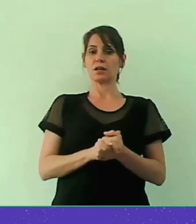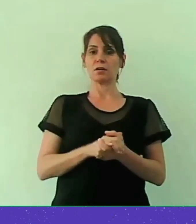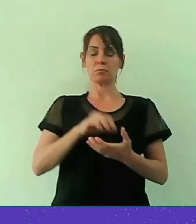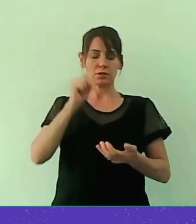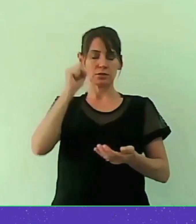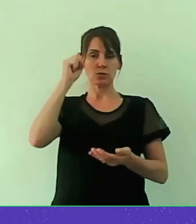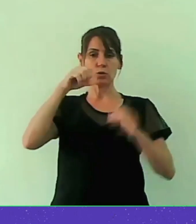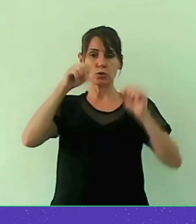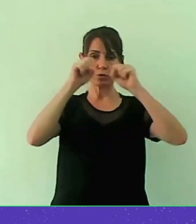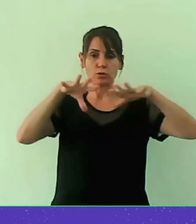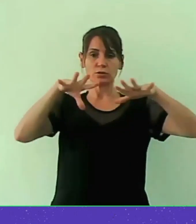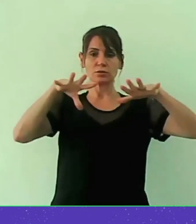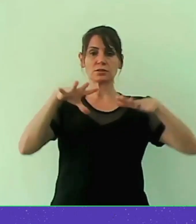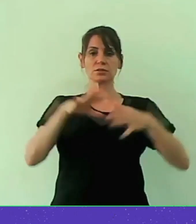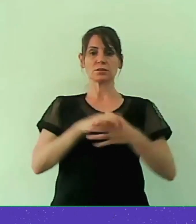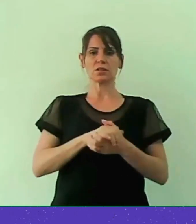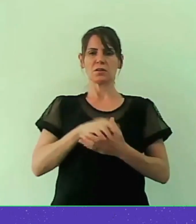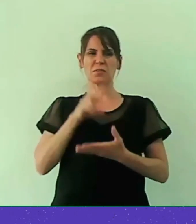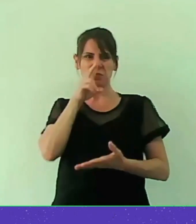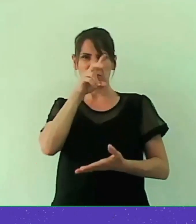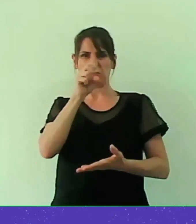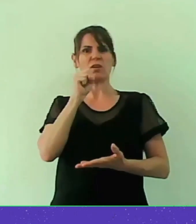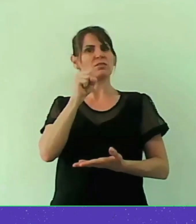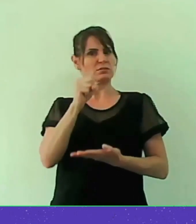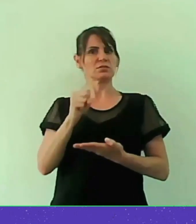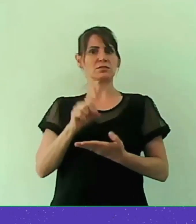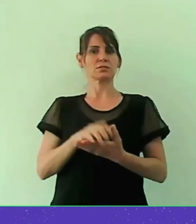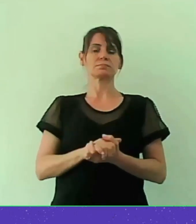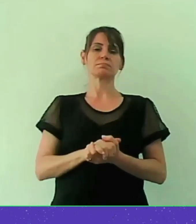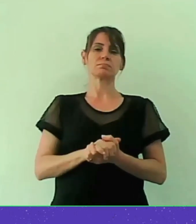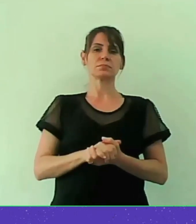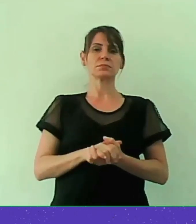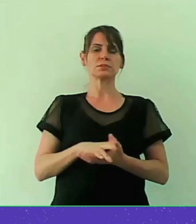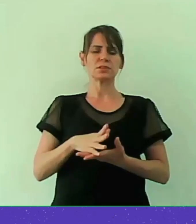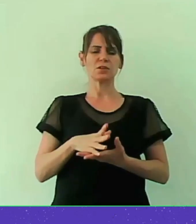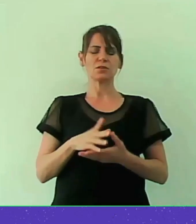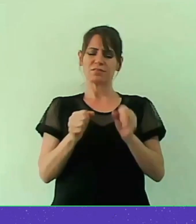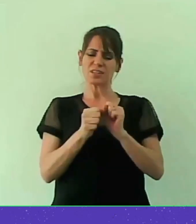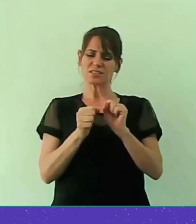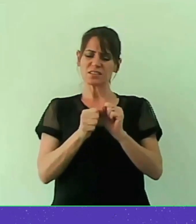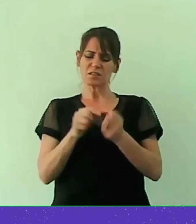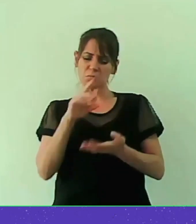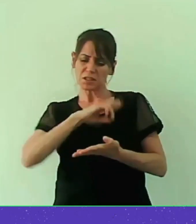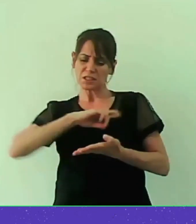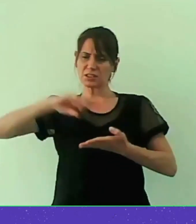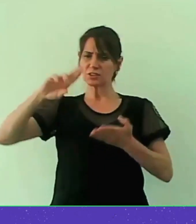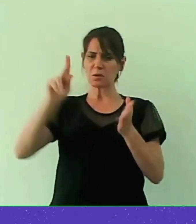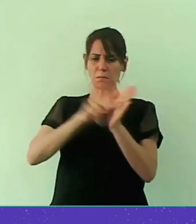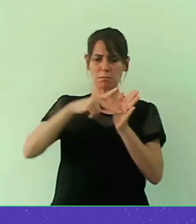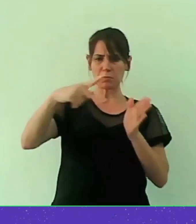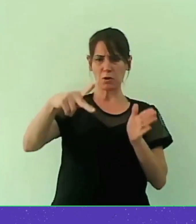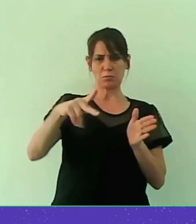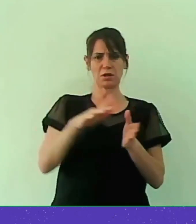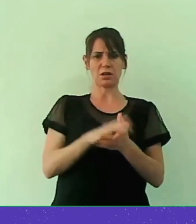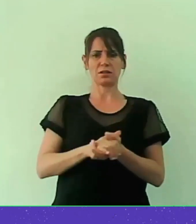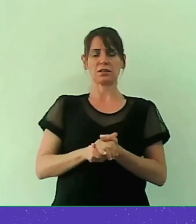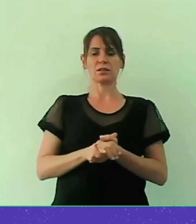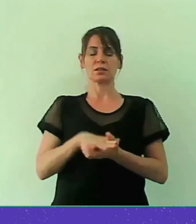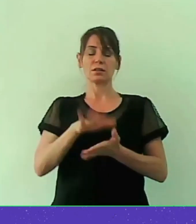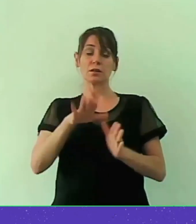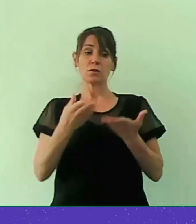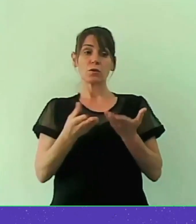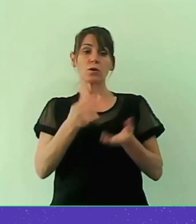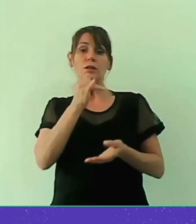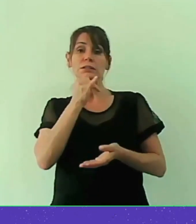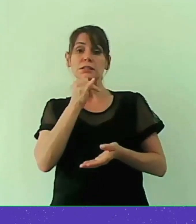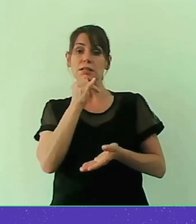mais forte. Não criar uma religião para si, como no exemplo de João